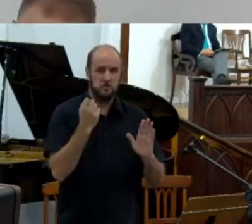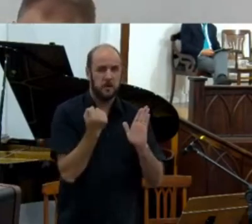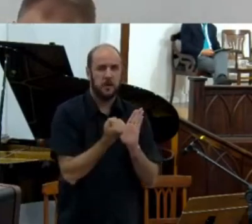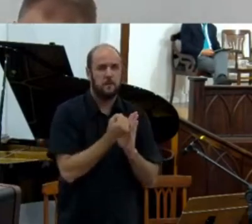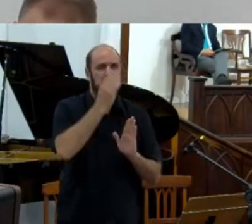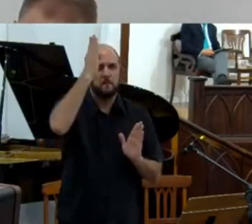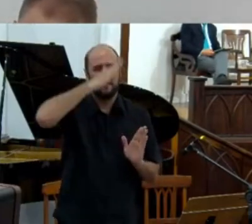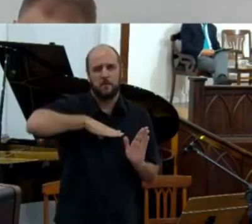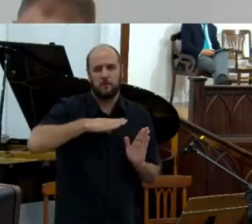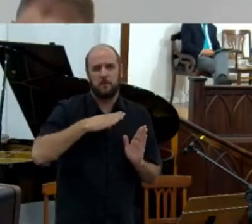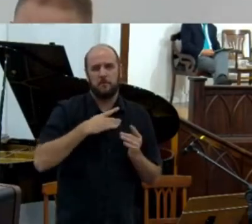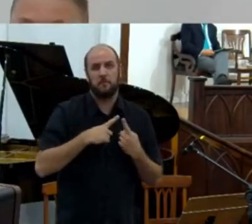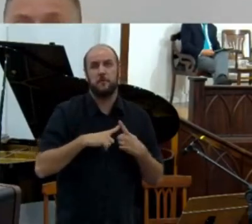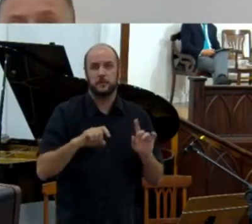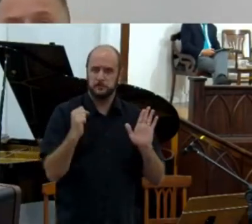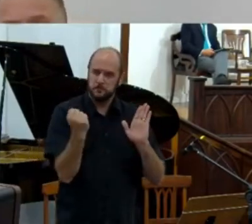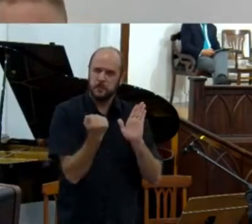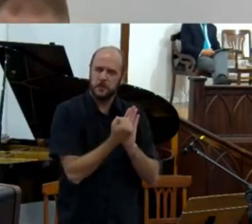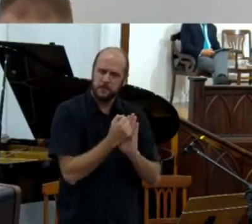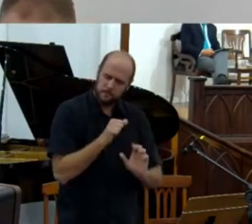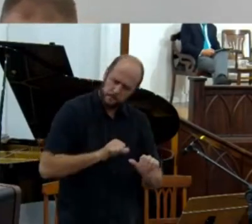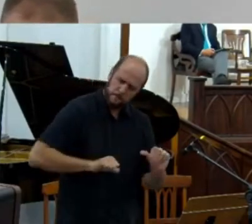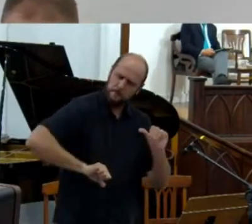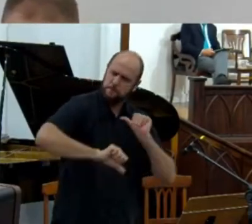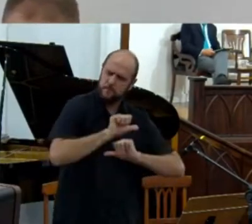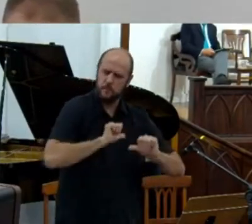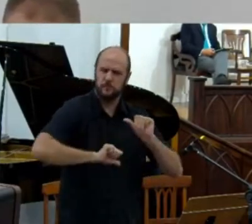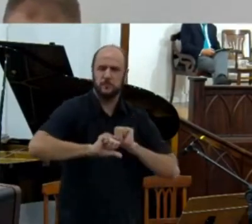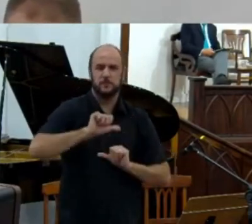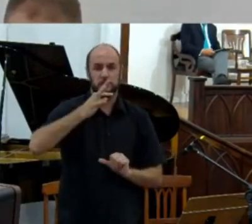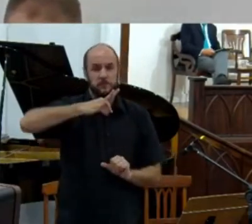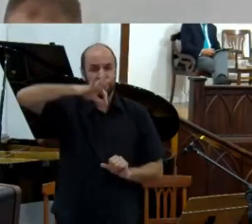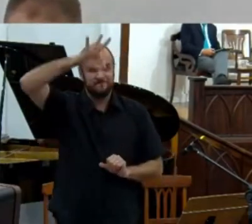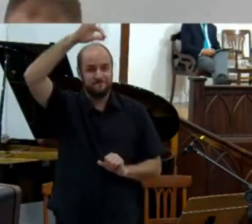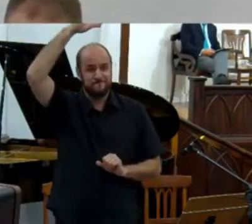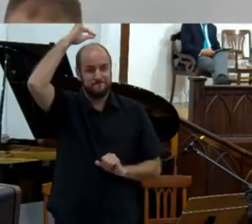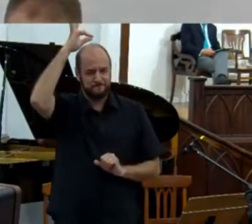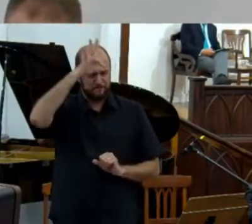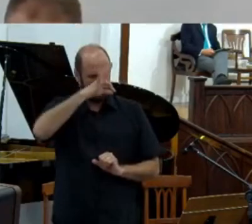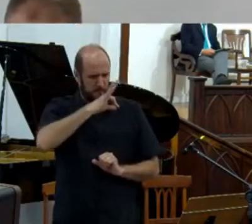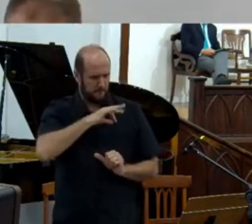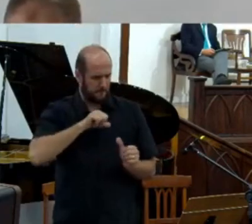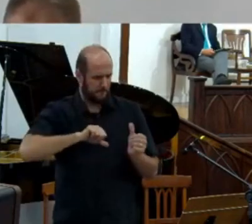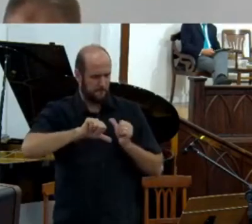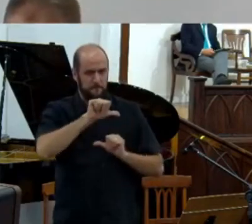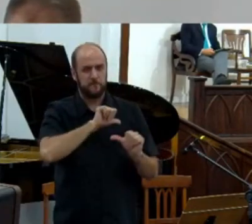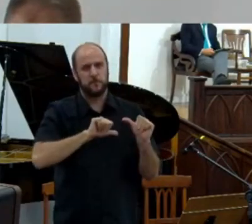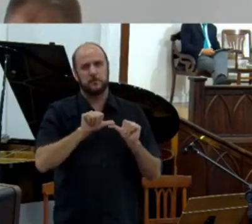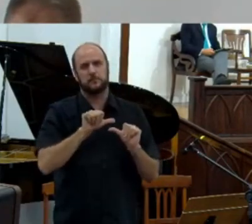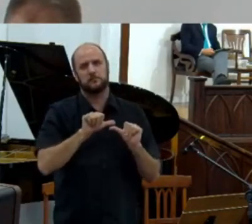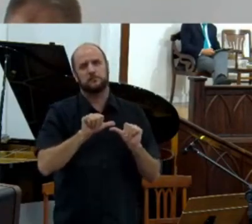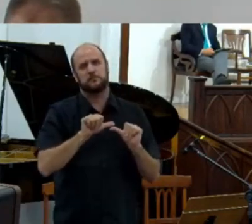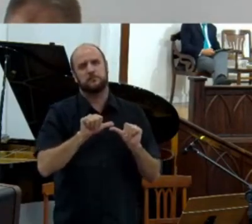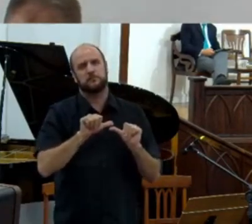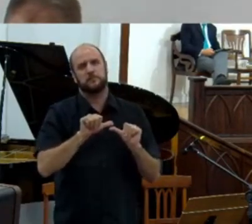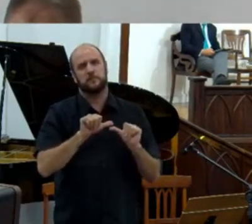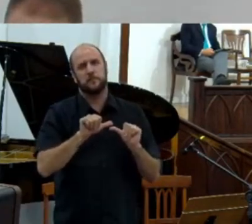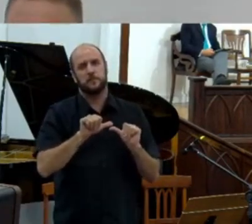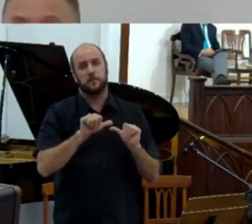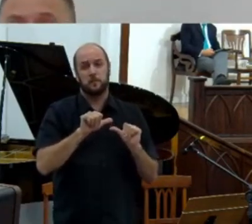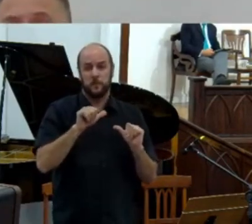maldade, mas seja marcada pela transformação que vem pelo Espírito do Senhor, que testifica por meio desta mesma